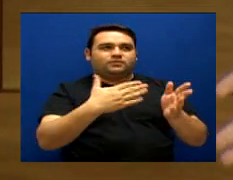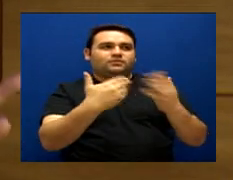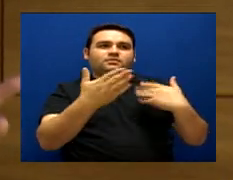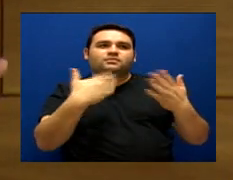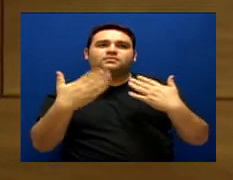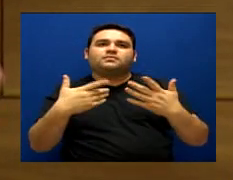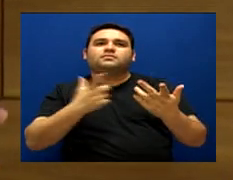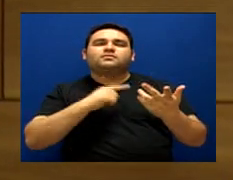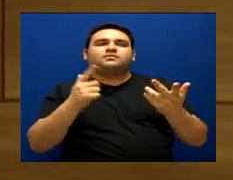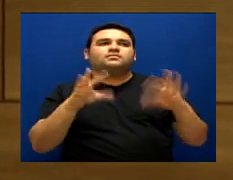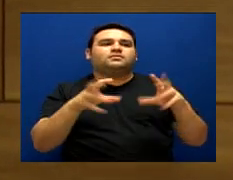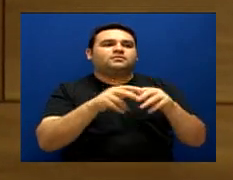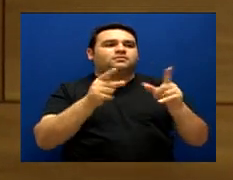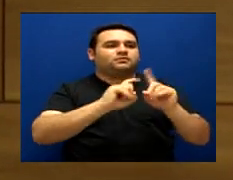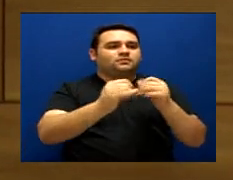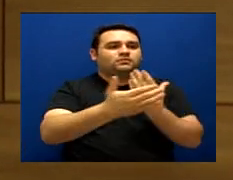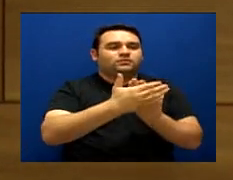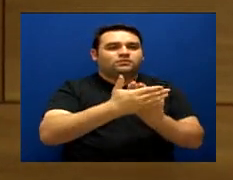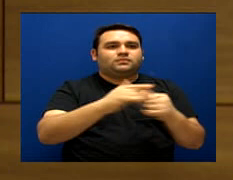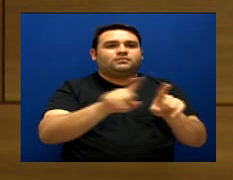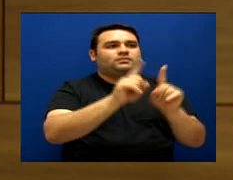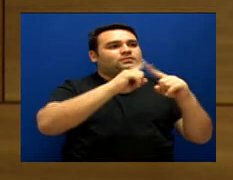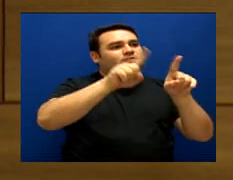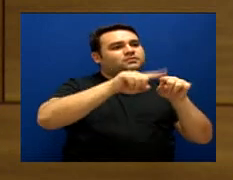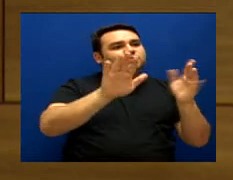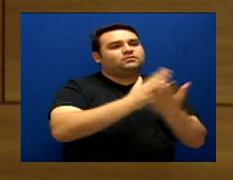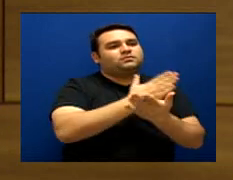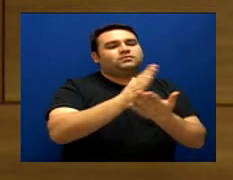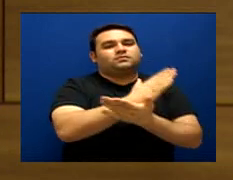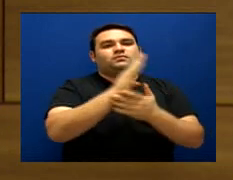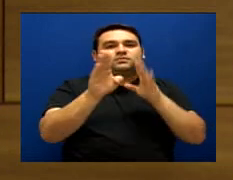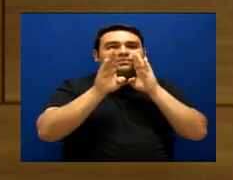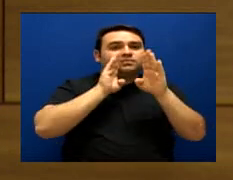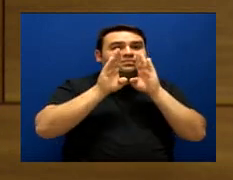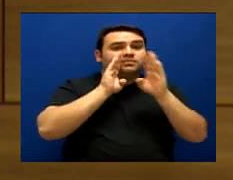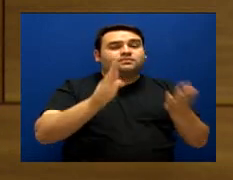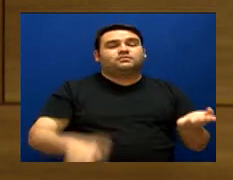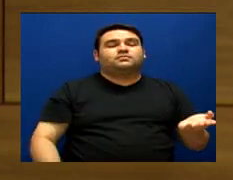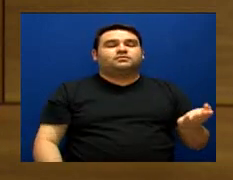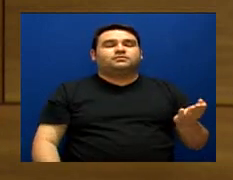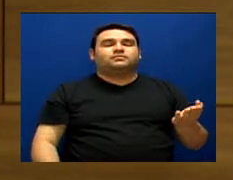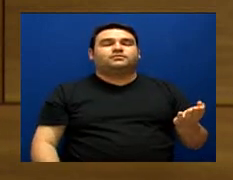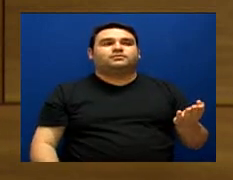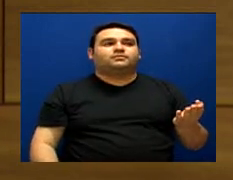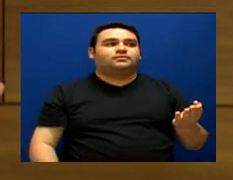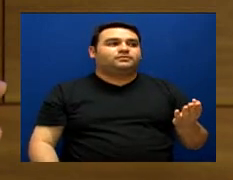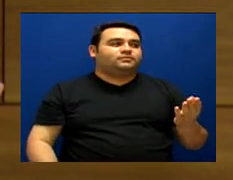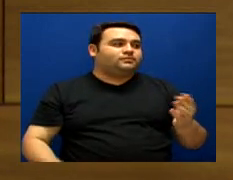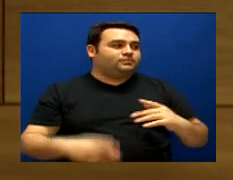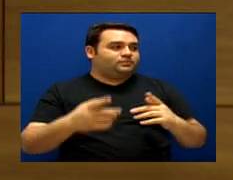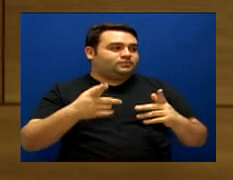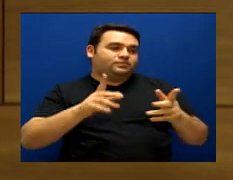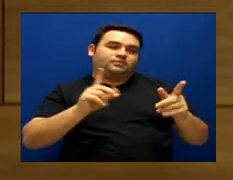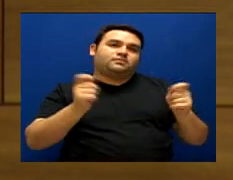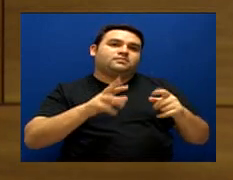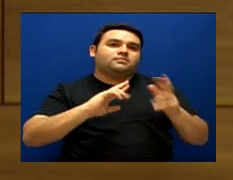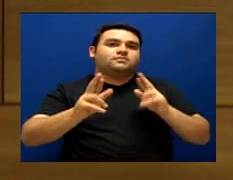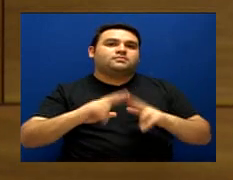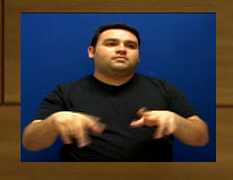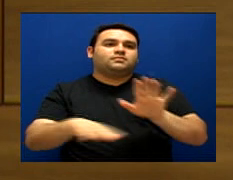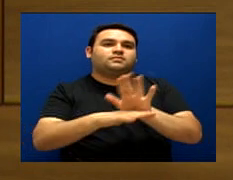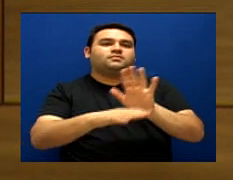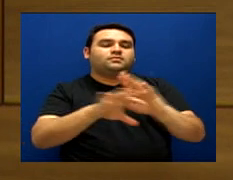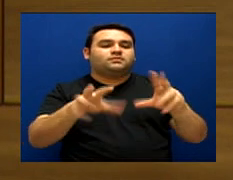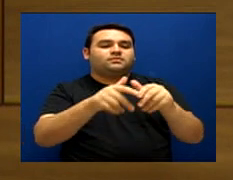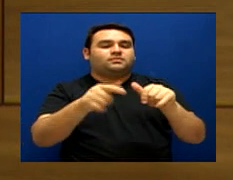conversas com a comissão, em reclamos que eu recebo em inbox no Facebook e tal, propostas que de repente podem ajudar bastante